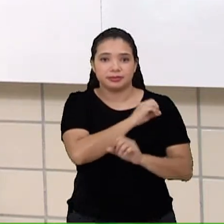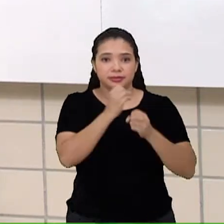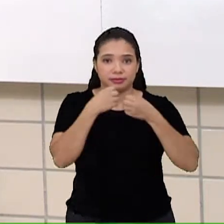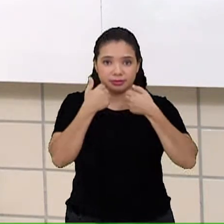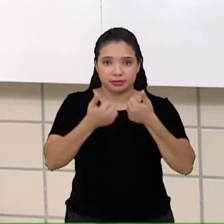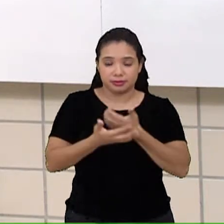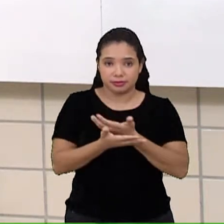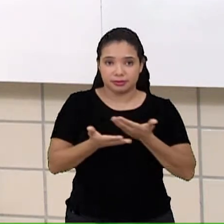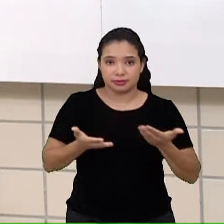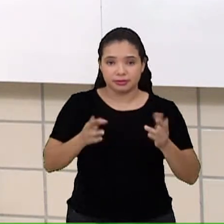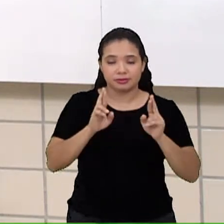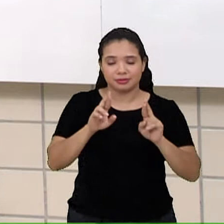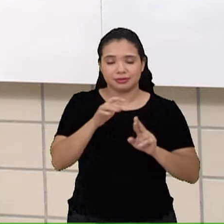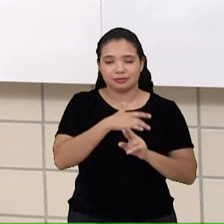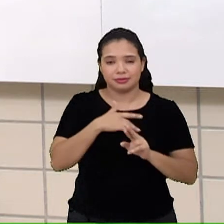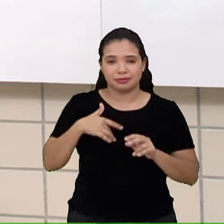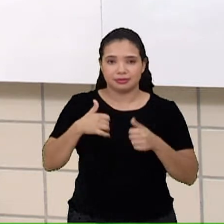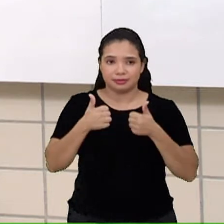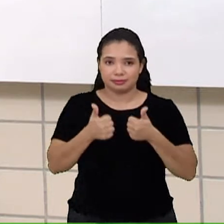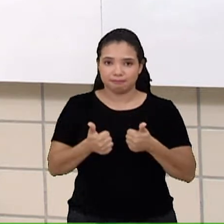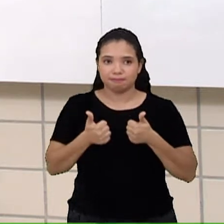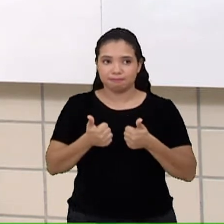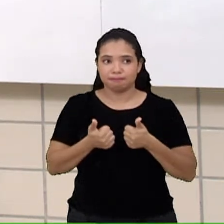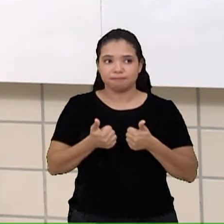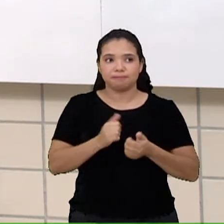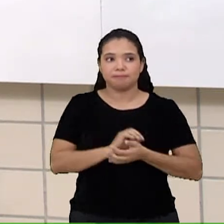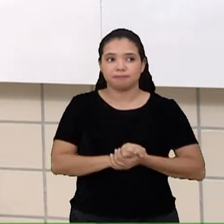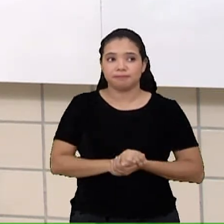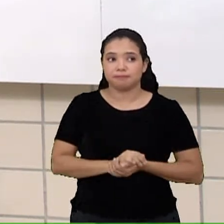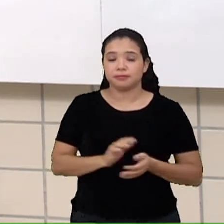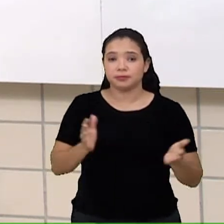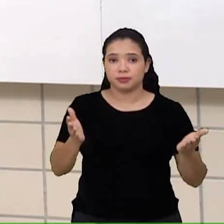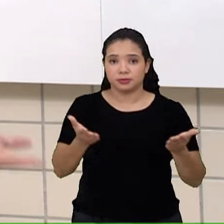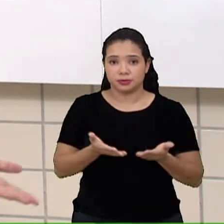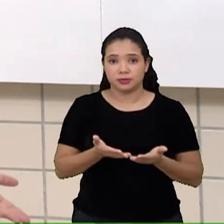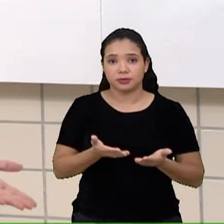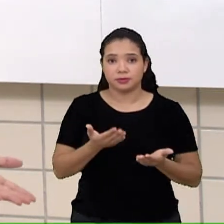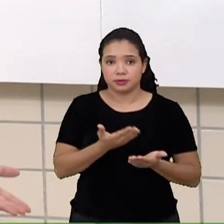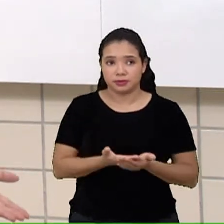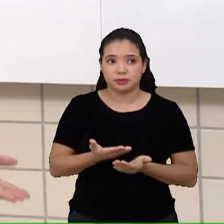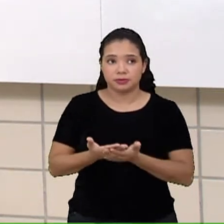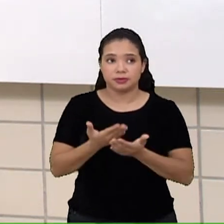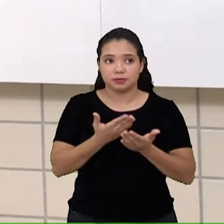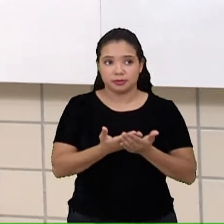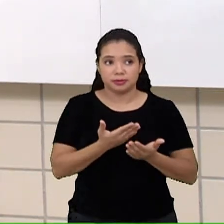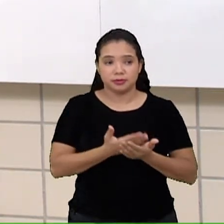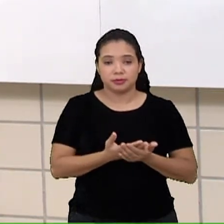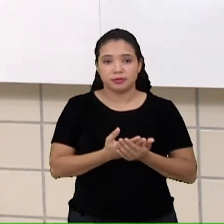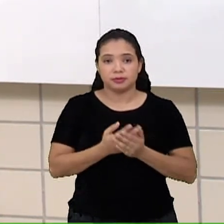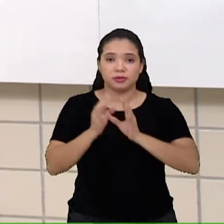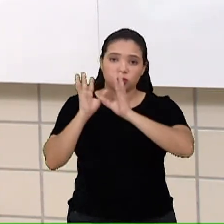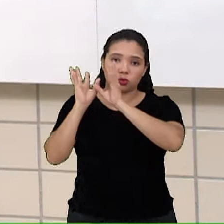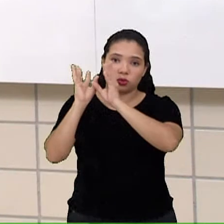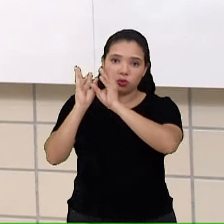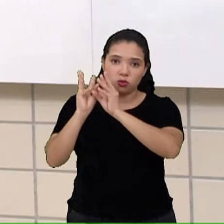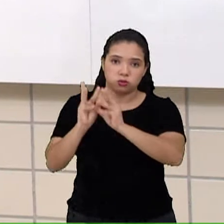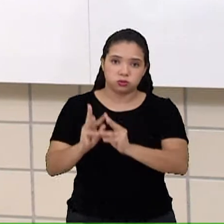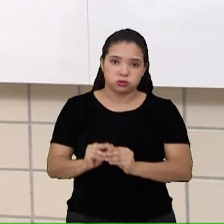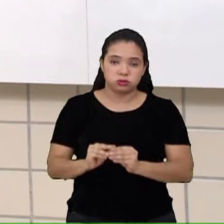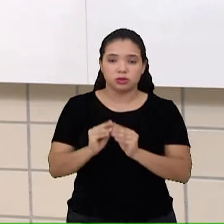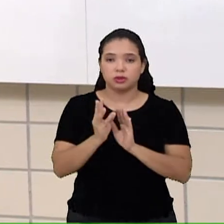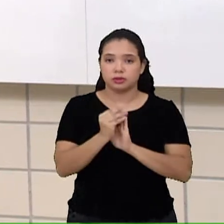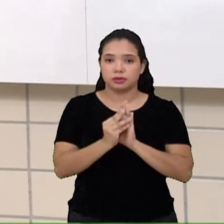bem com vocês? Espero que esteja todo mundo bem, né? Hoje nós vamos para mais uma aula de revisão. Hoje nós iremos falar